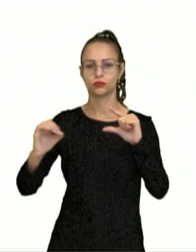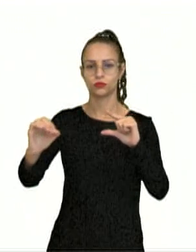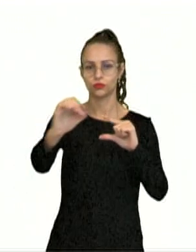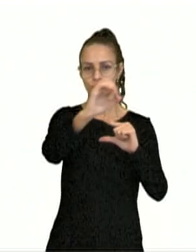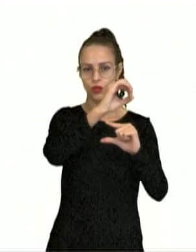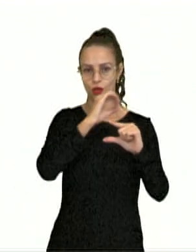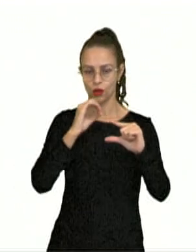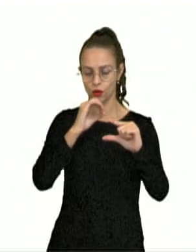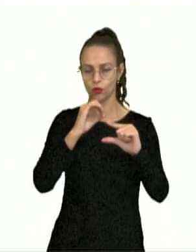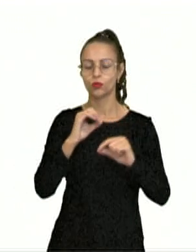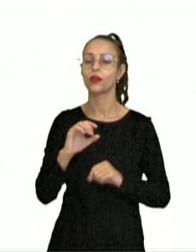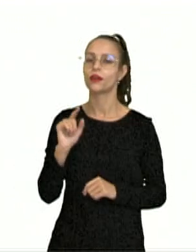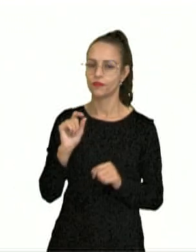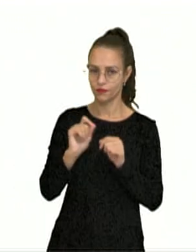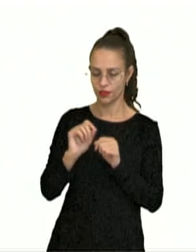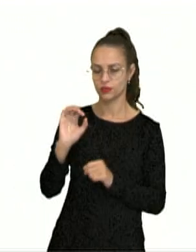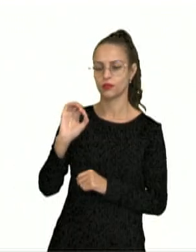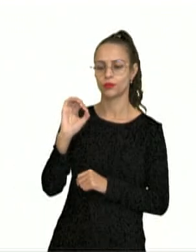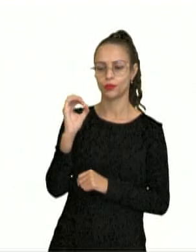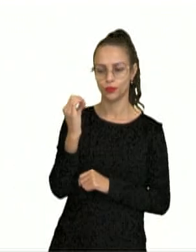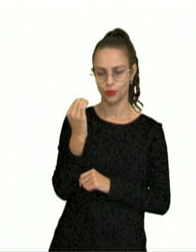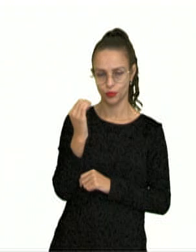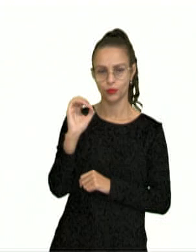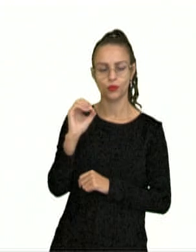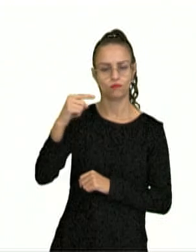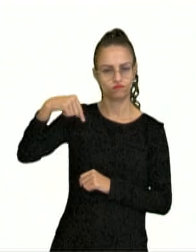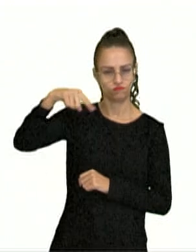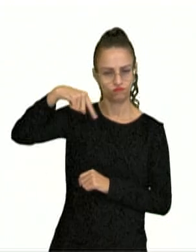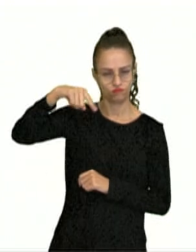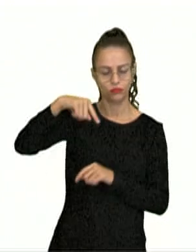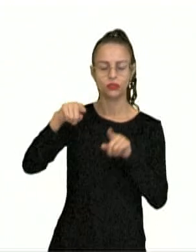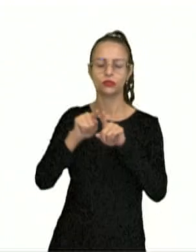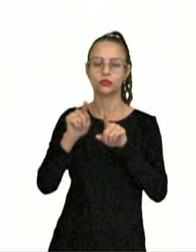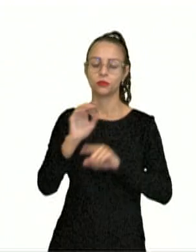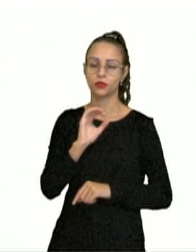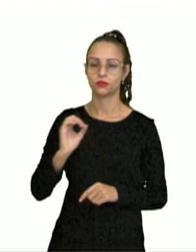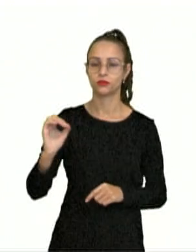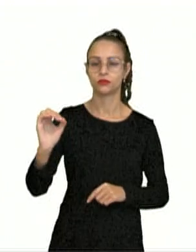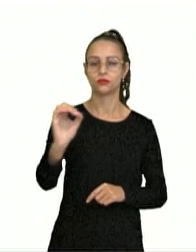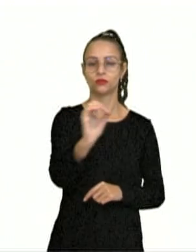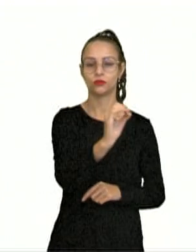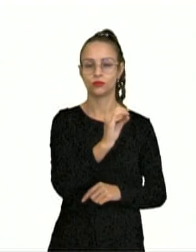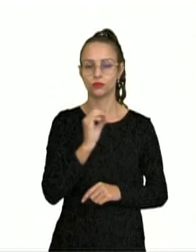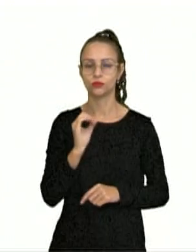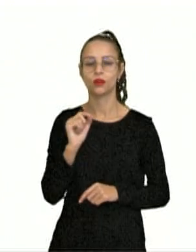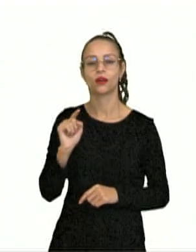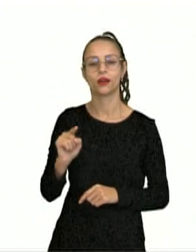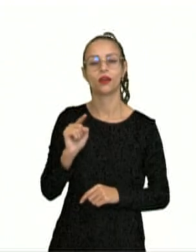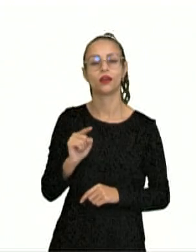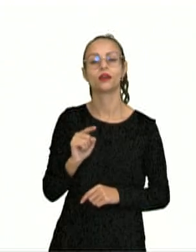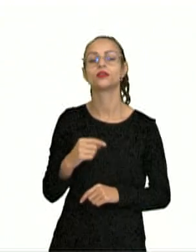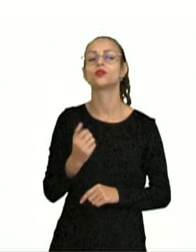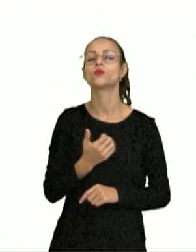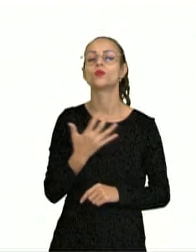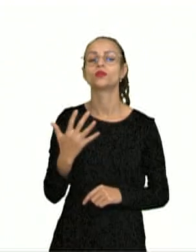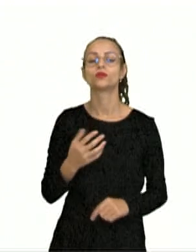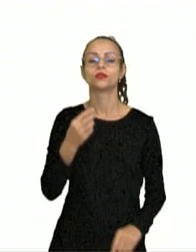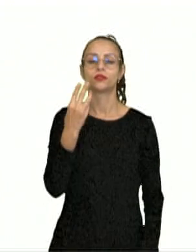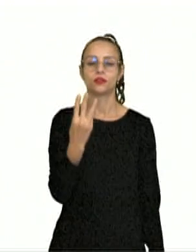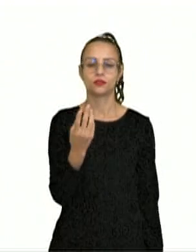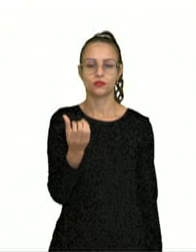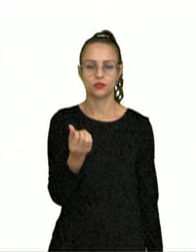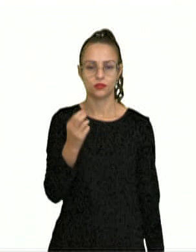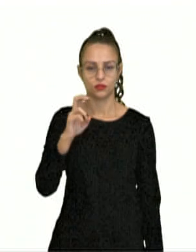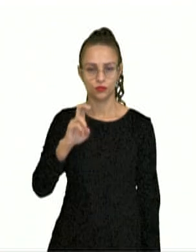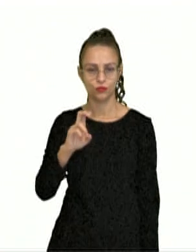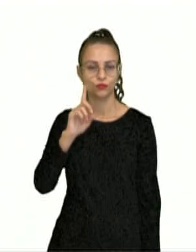si mesma e em torno do Sol, né? A duração é de 365 dias, 5 horas,